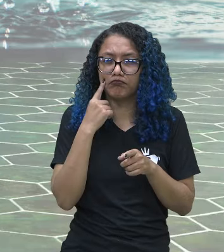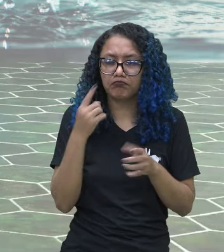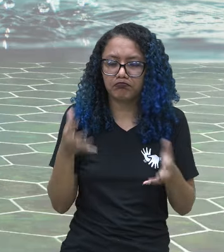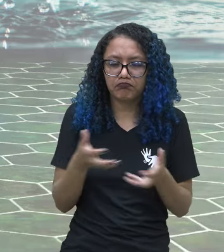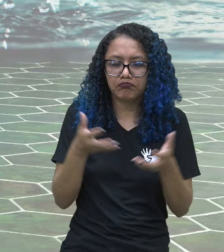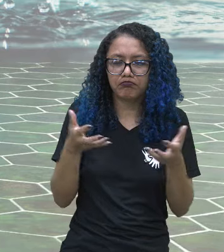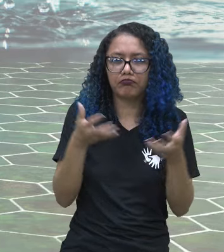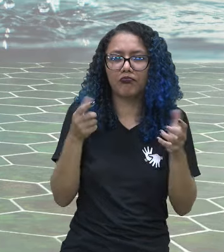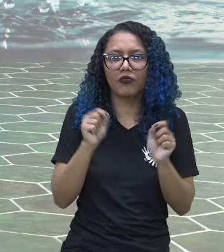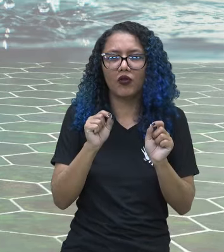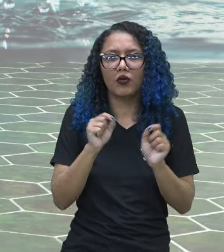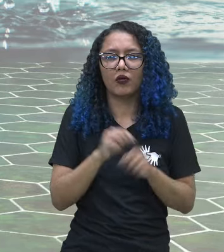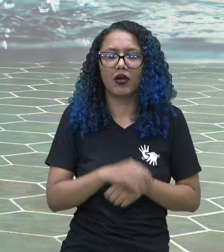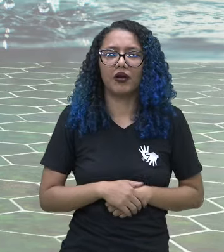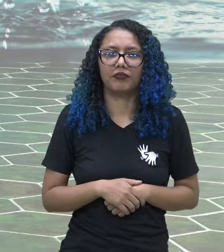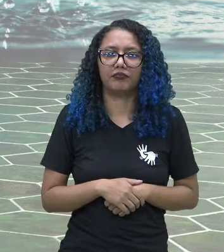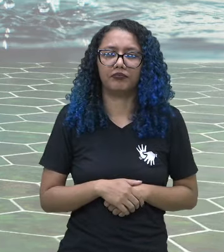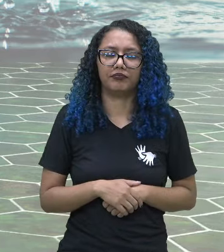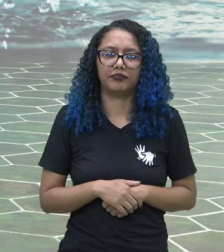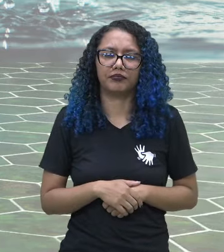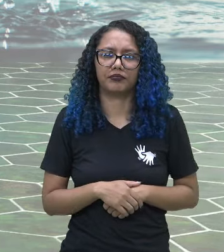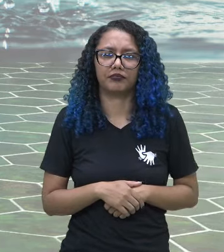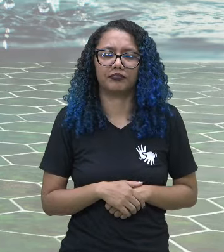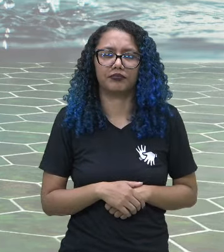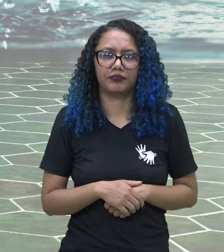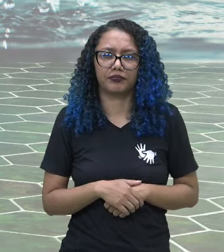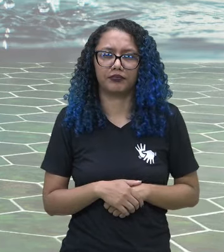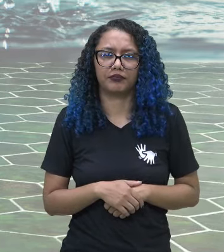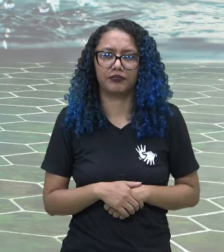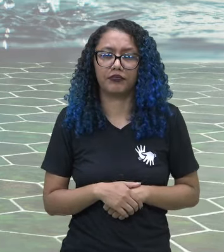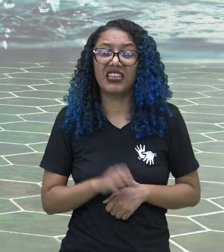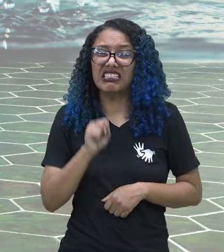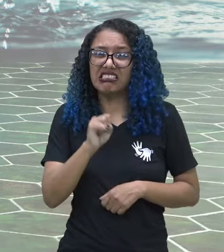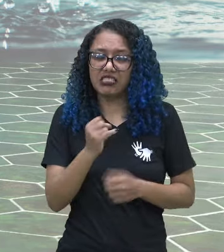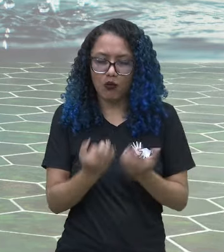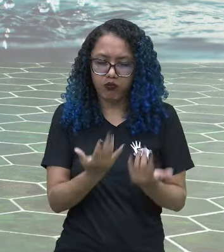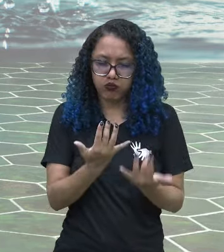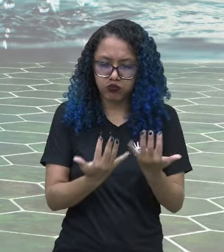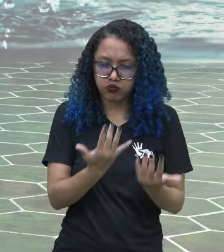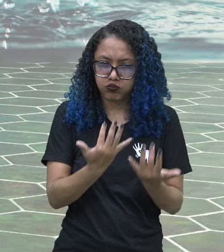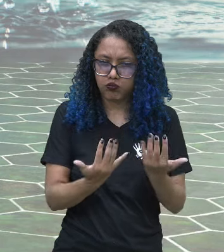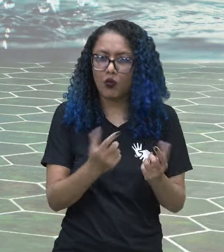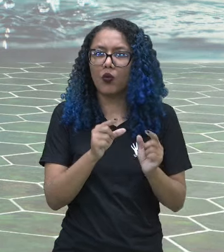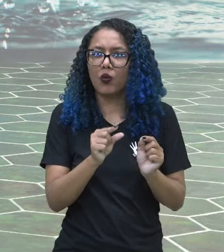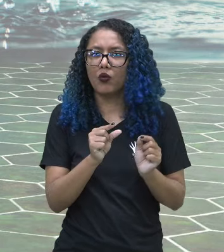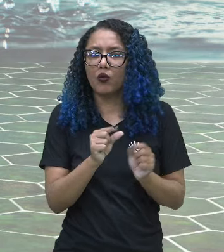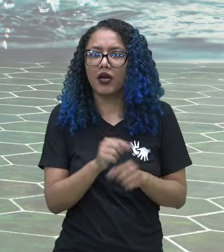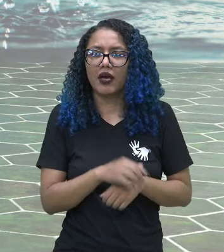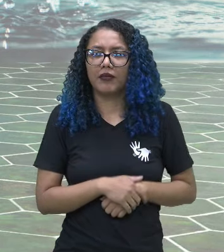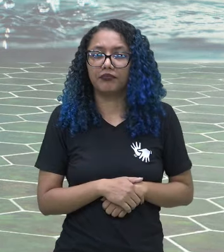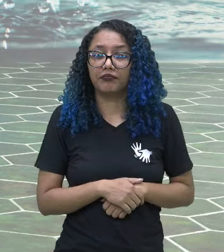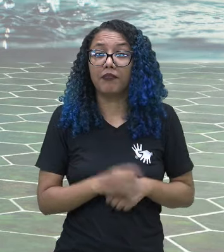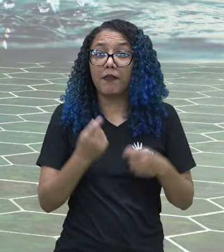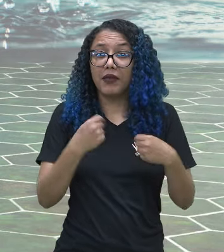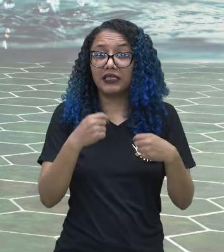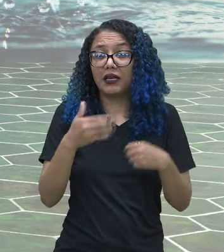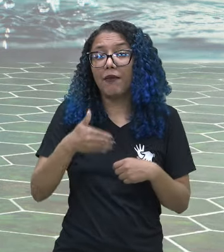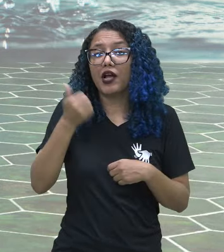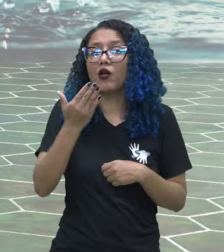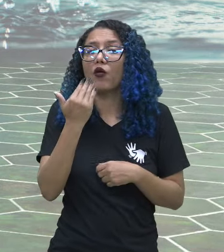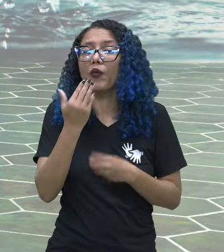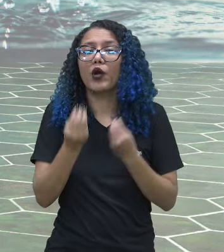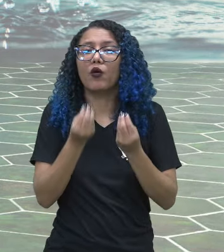um baixo processamento, tá? Naquele aquecimento em fervura, e precisam ser mais consumidas